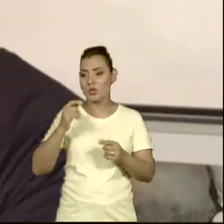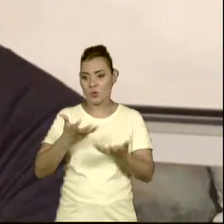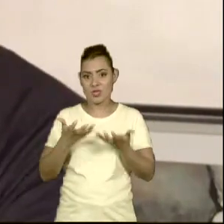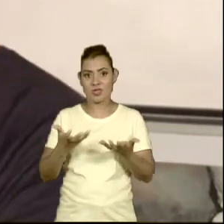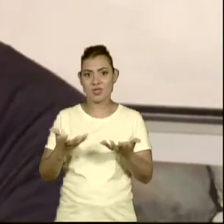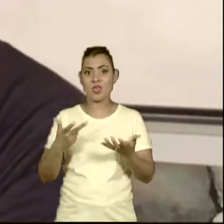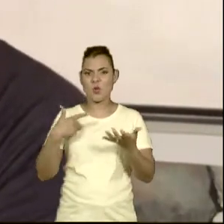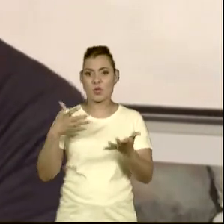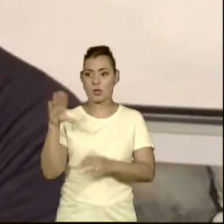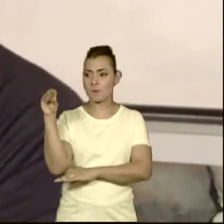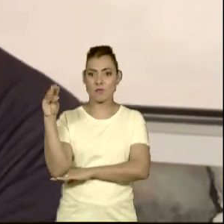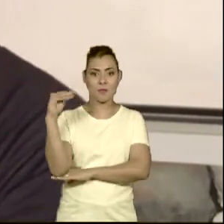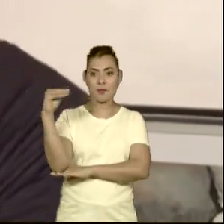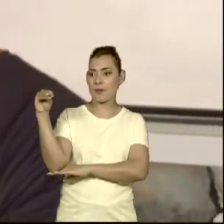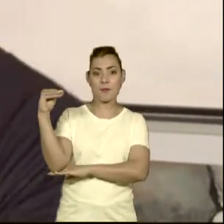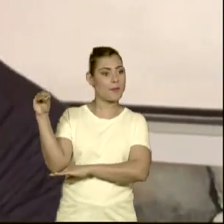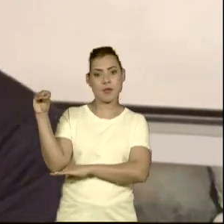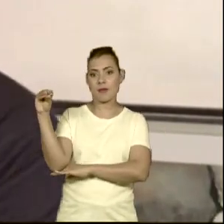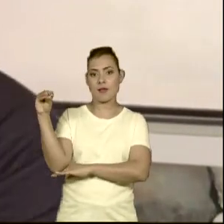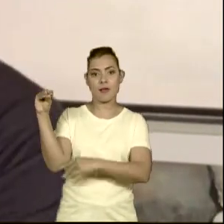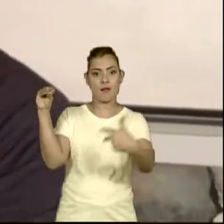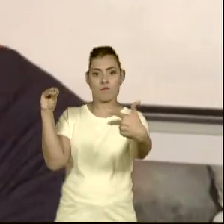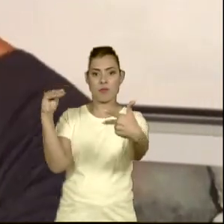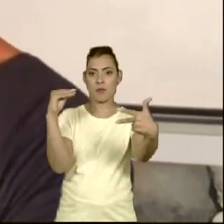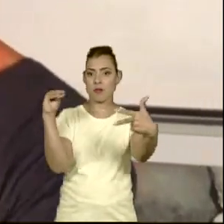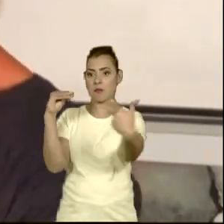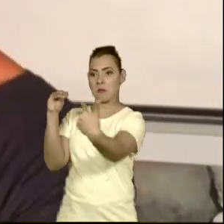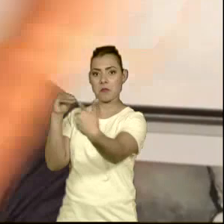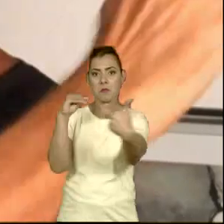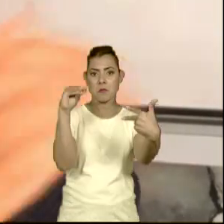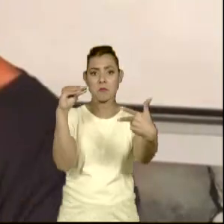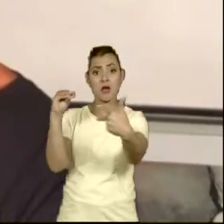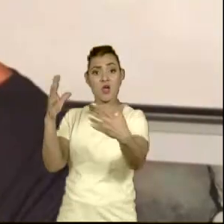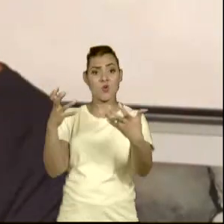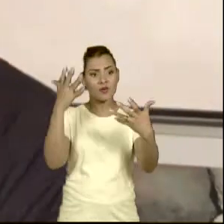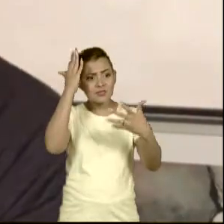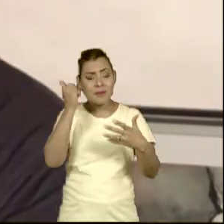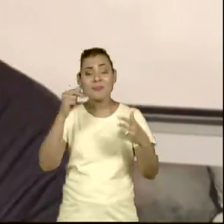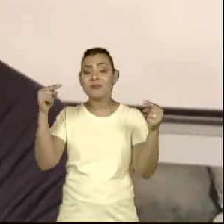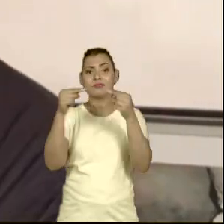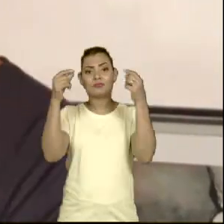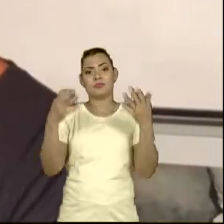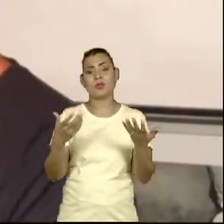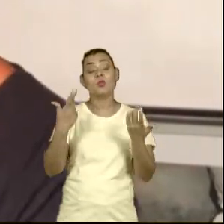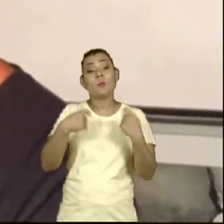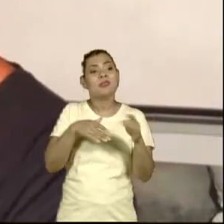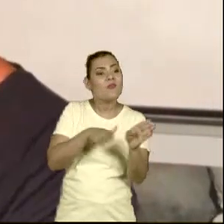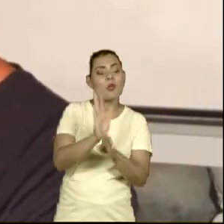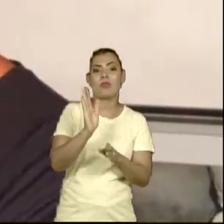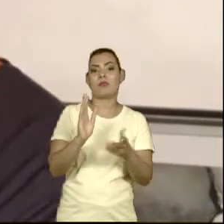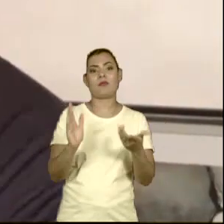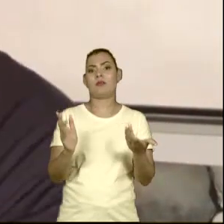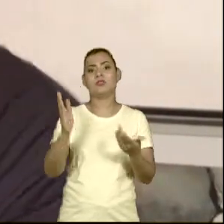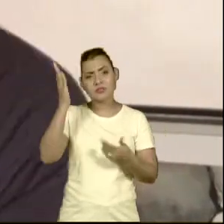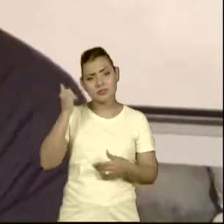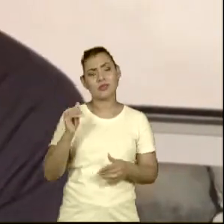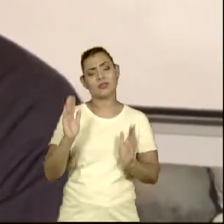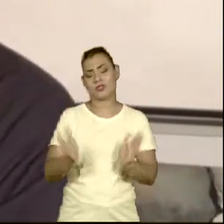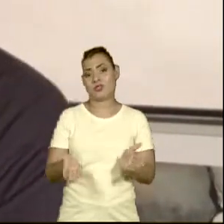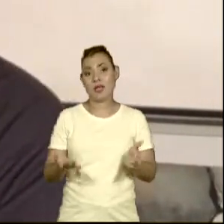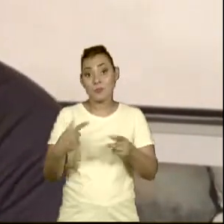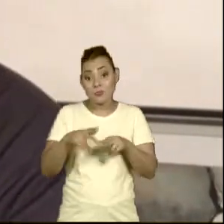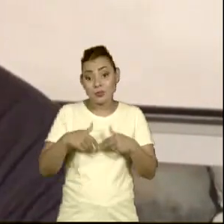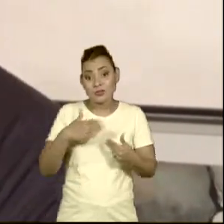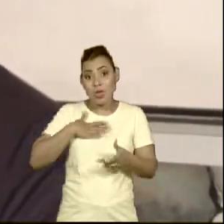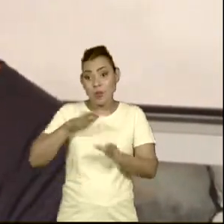falava, eu quero que o cara olhe para a câmera, saia correndo para lá, volte, pare, eu olhe e saia correndo, eu não precisava nem explicar, falava, abre câmera e vamos fazer, que sai